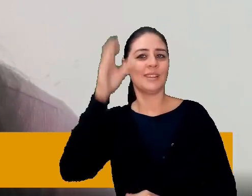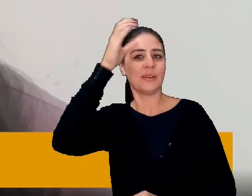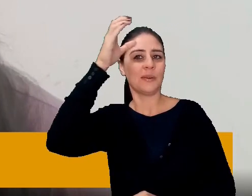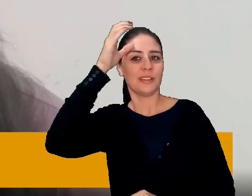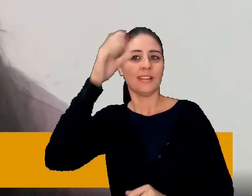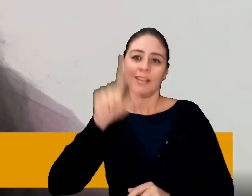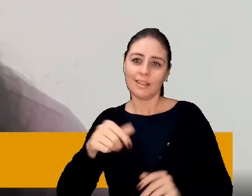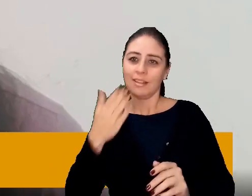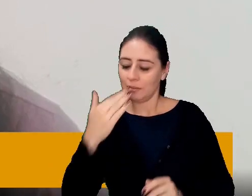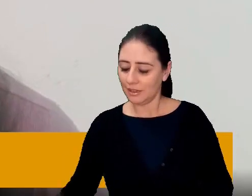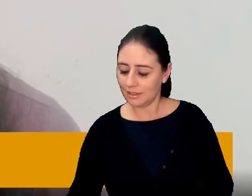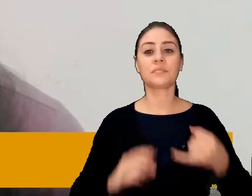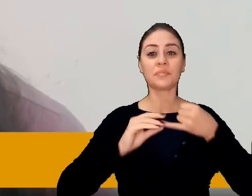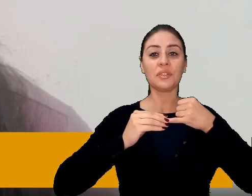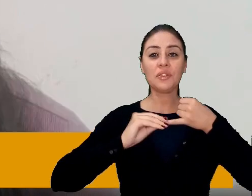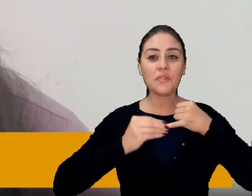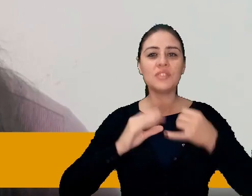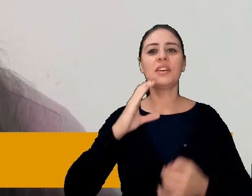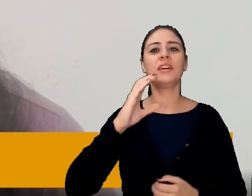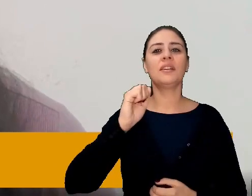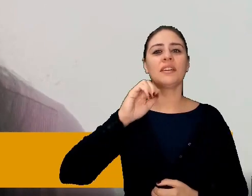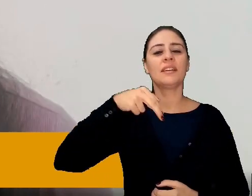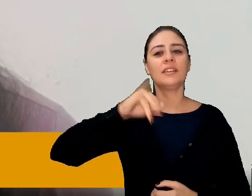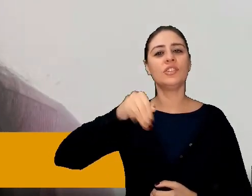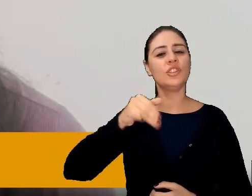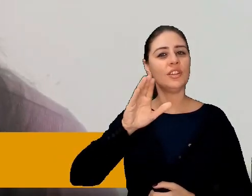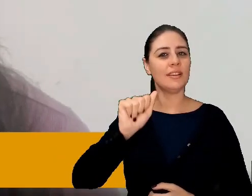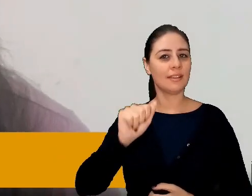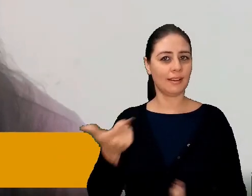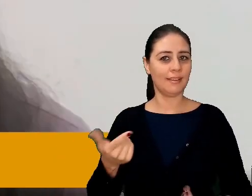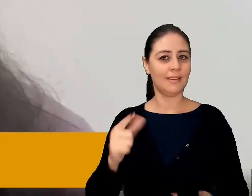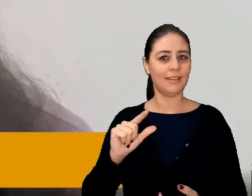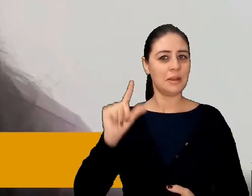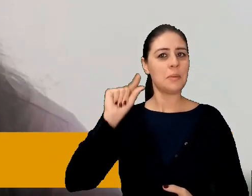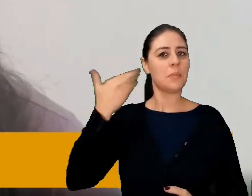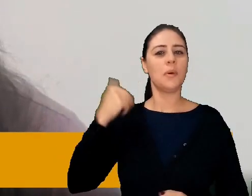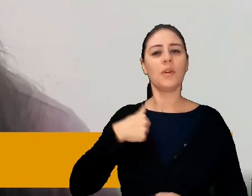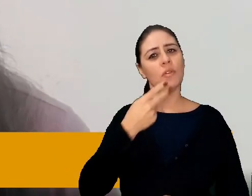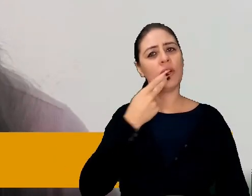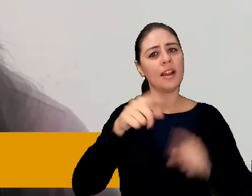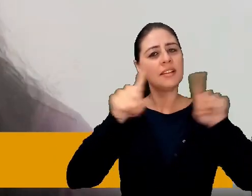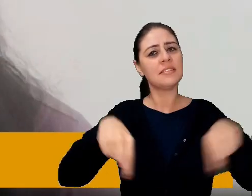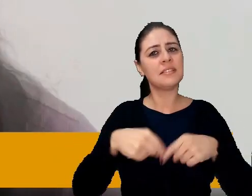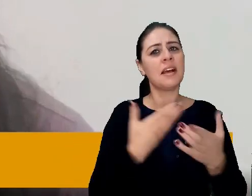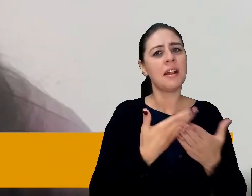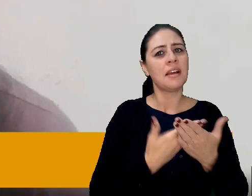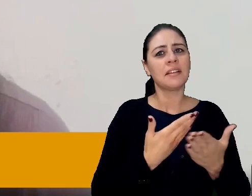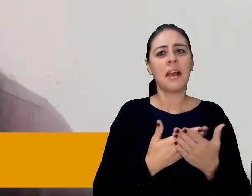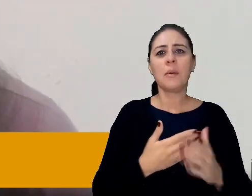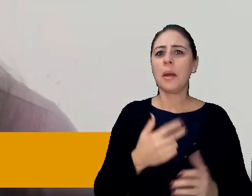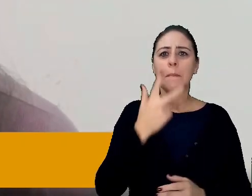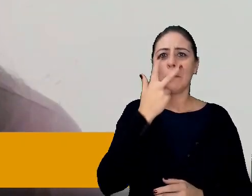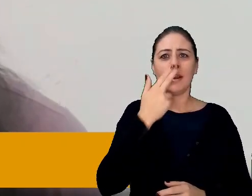O feijão, a canjica. Eu falei isso um dia na sala, o professor ficou assim, parece que ele podia ver um disco